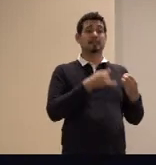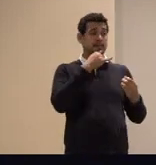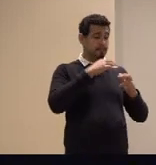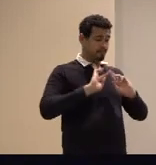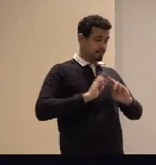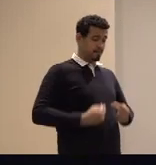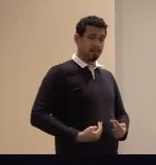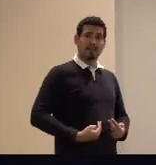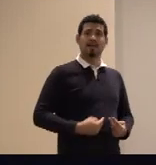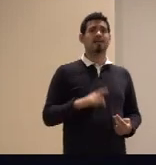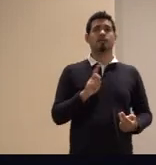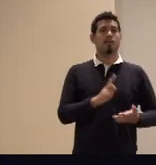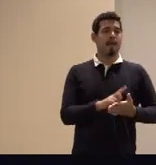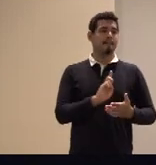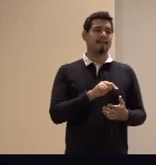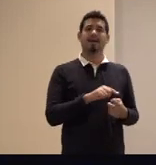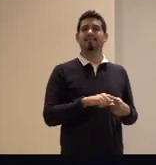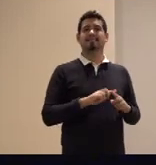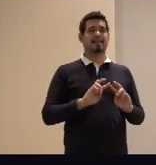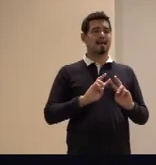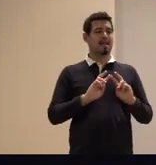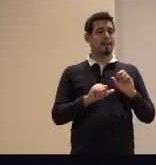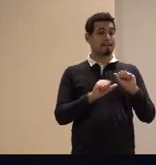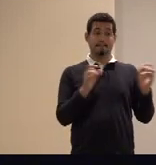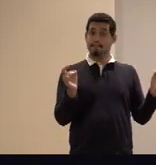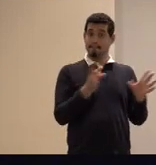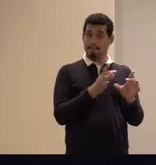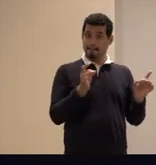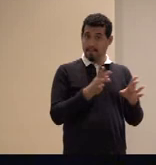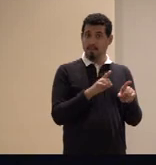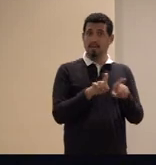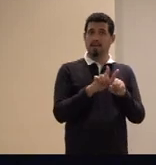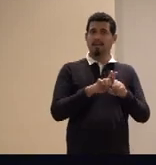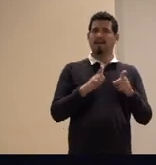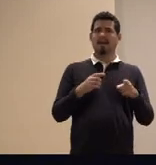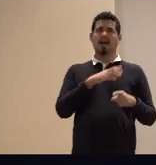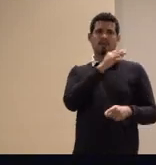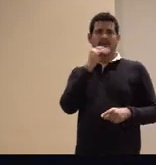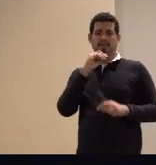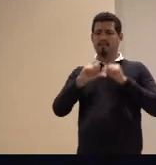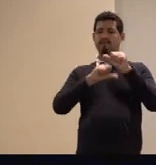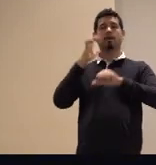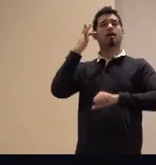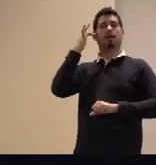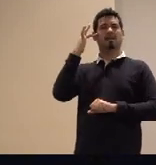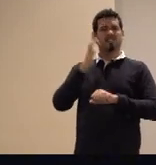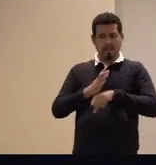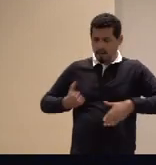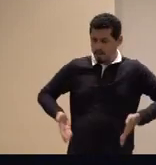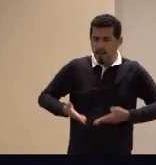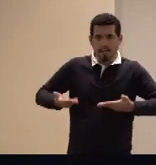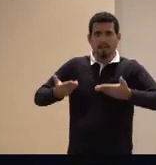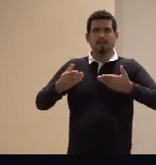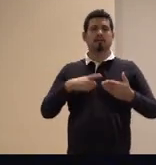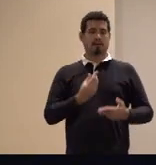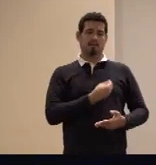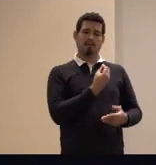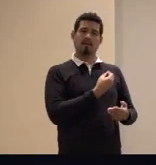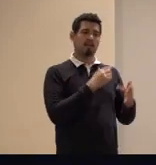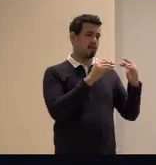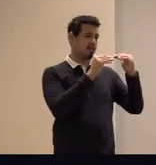que ele deixa de ser adolescente, ele vira adulto, ele foi preparado, ele já vem, né, de uma sequência de rompimento de